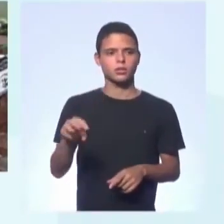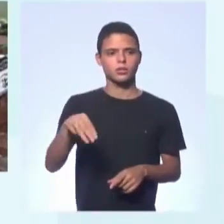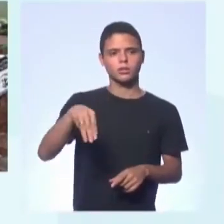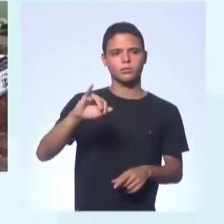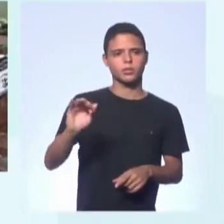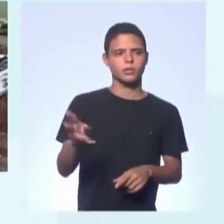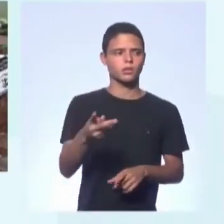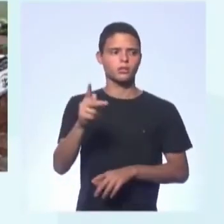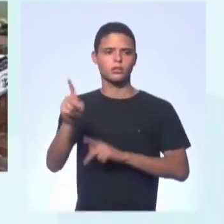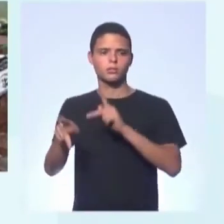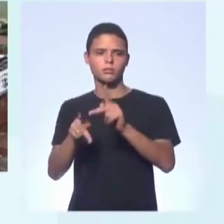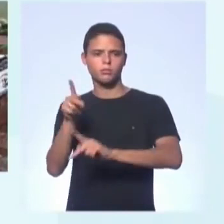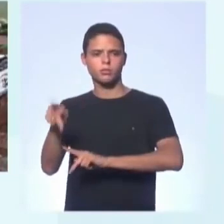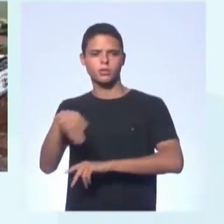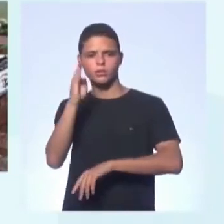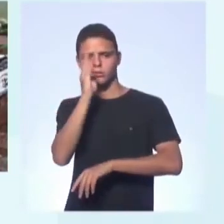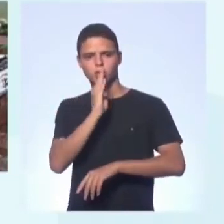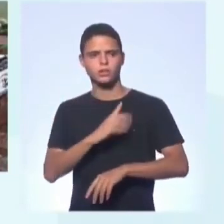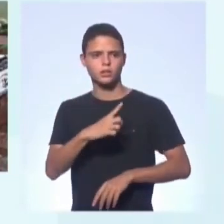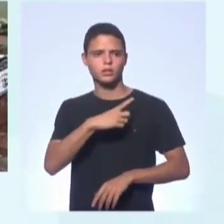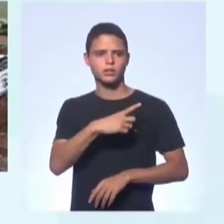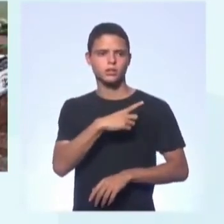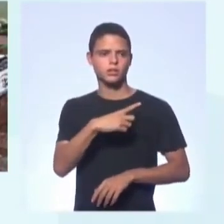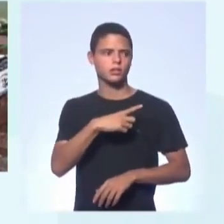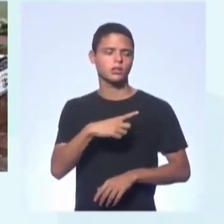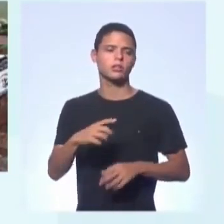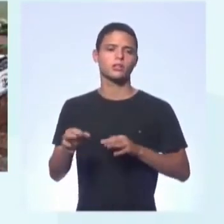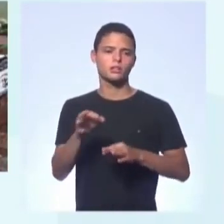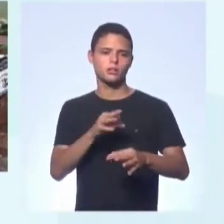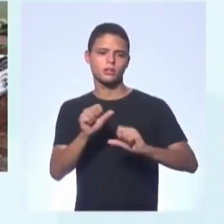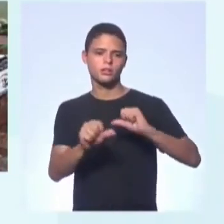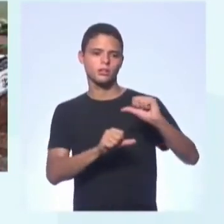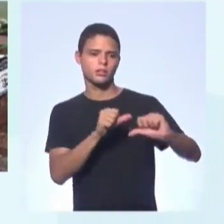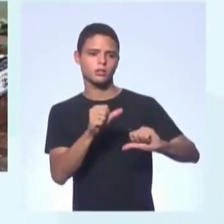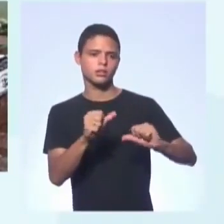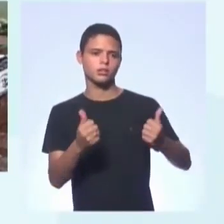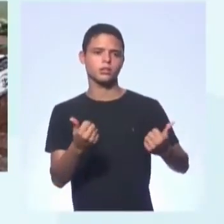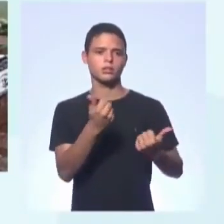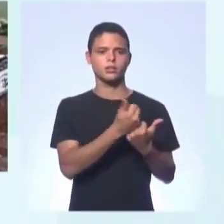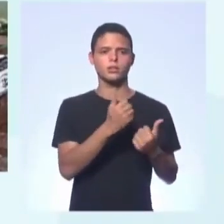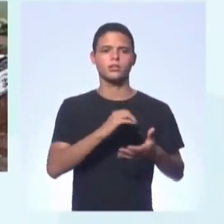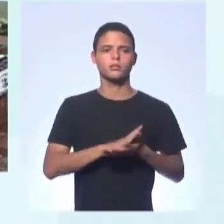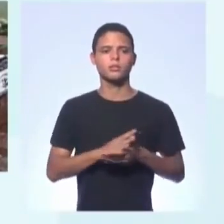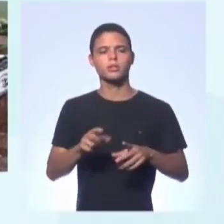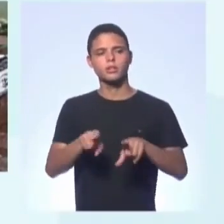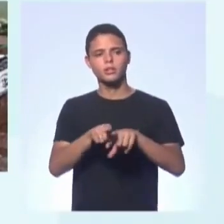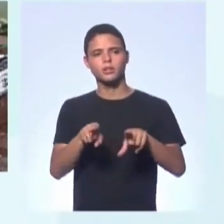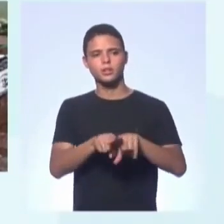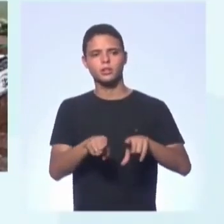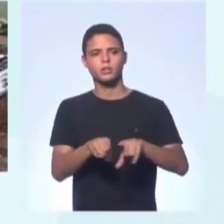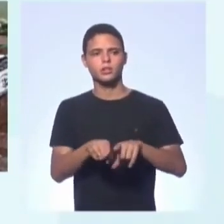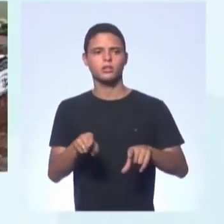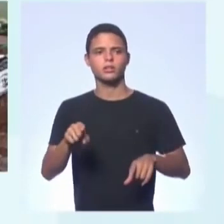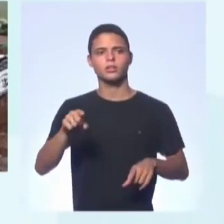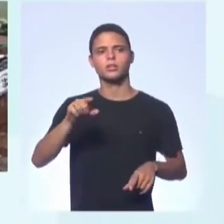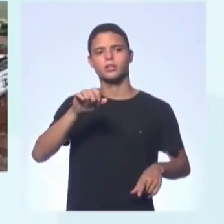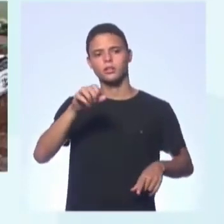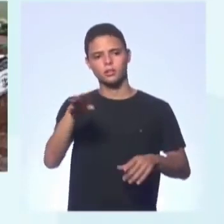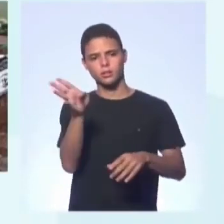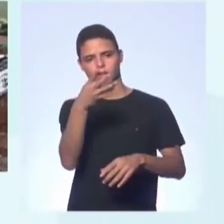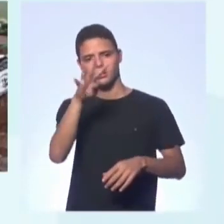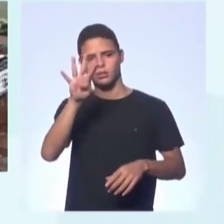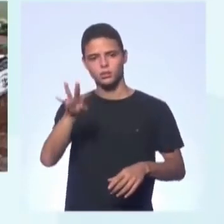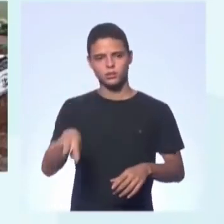apenas 3,85% dos resíduos são reciclados. Os dados fazem parte do Índice de Sustentabilidade